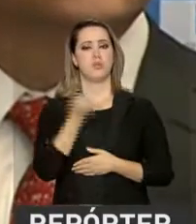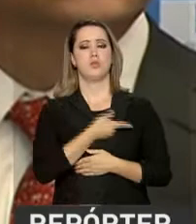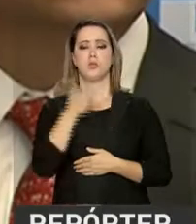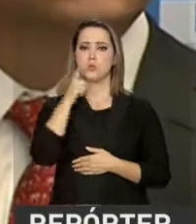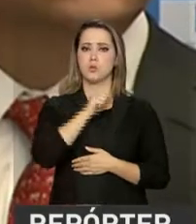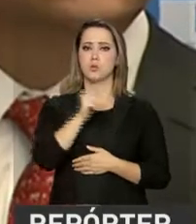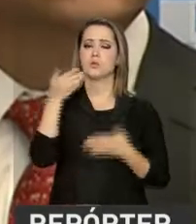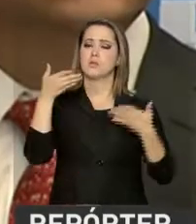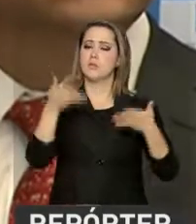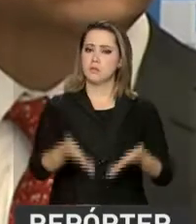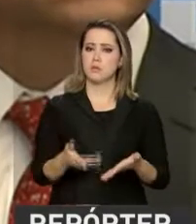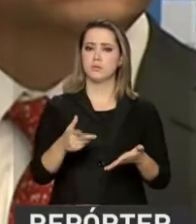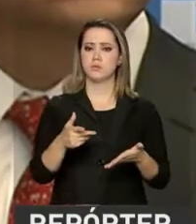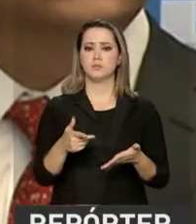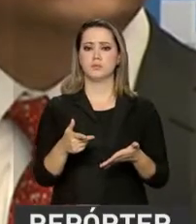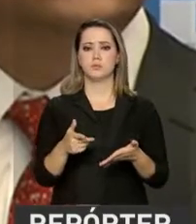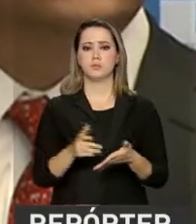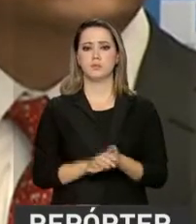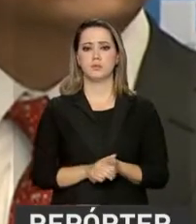isso aqui num